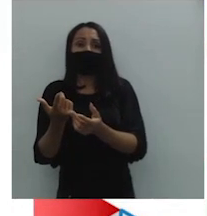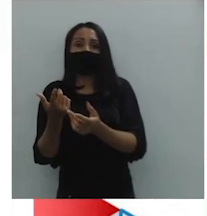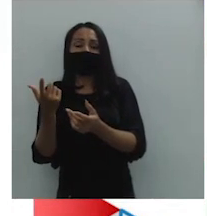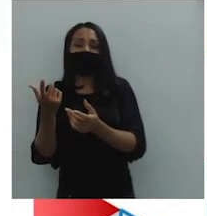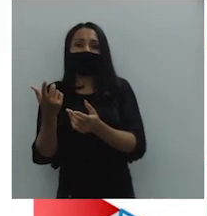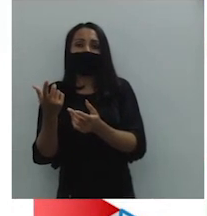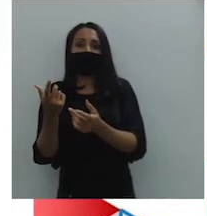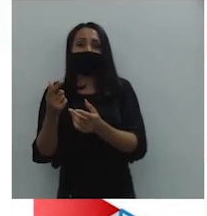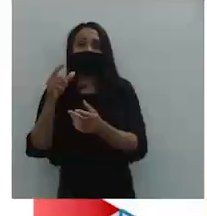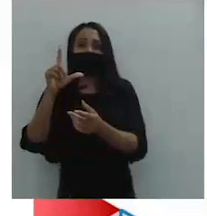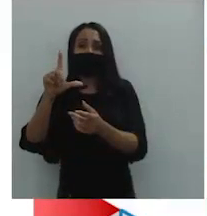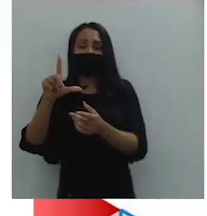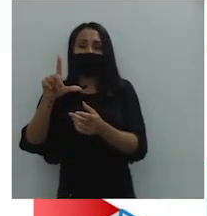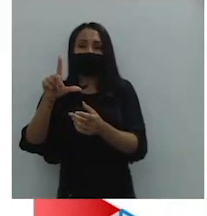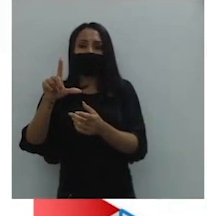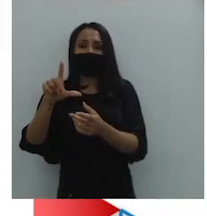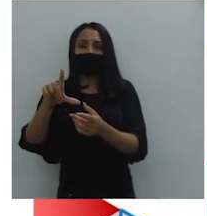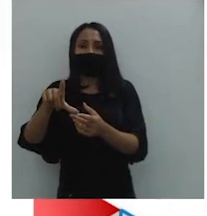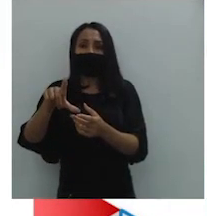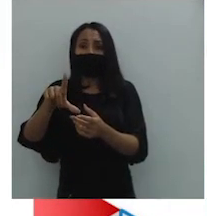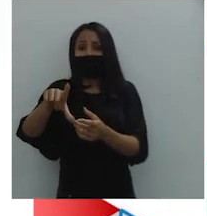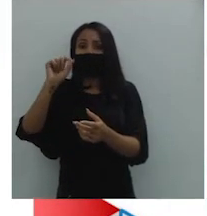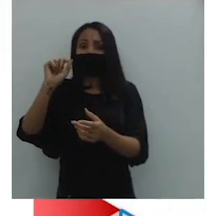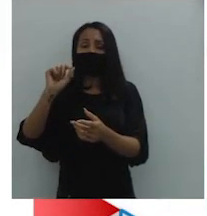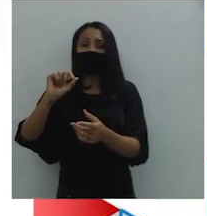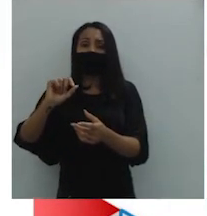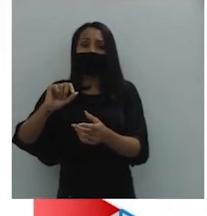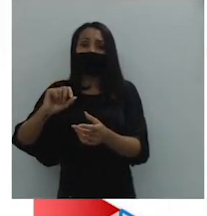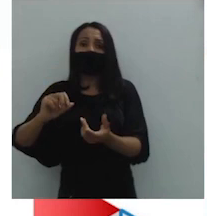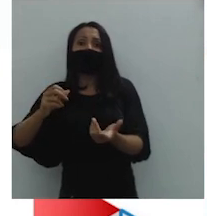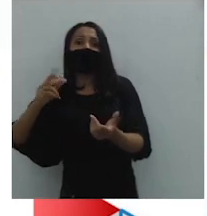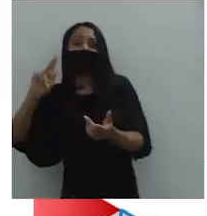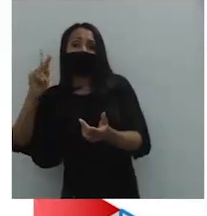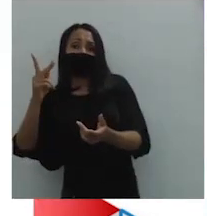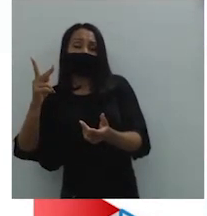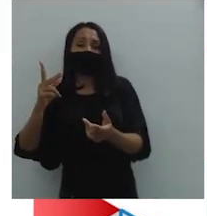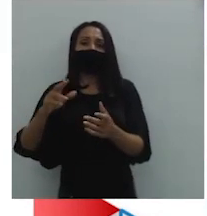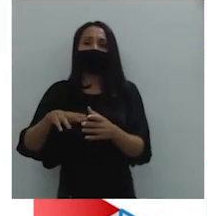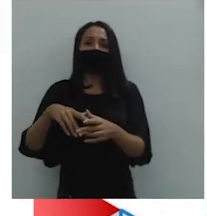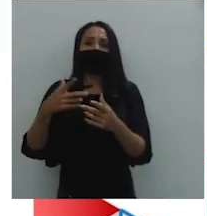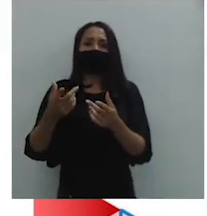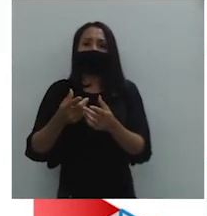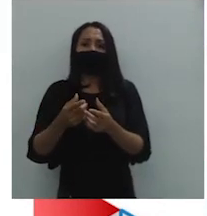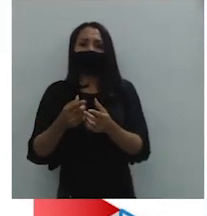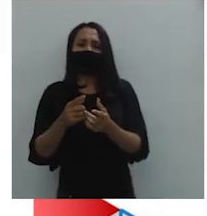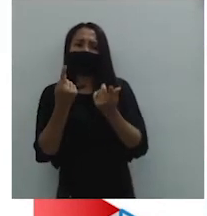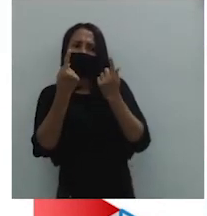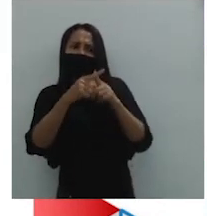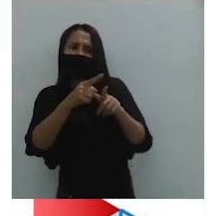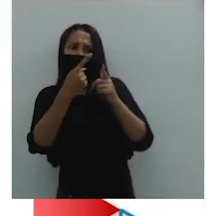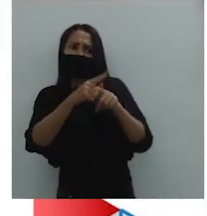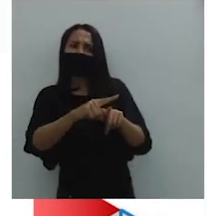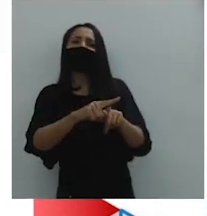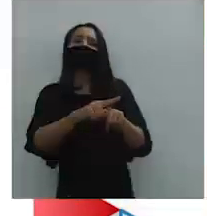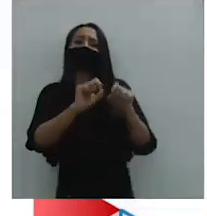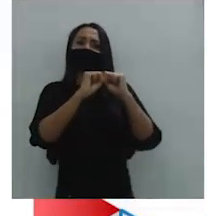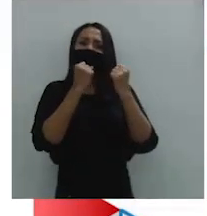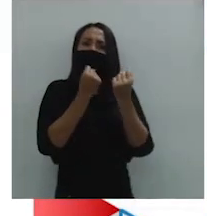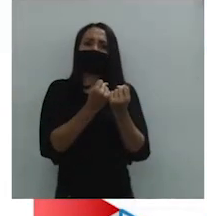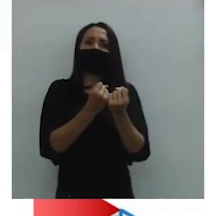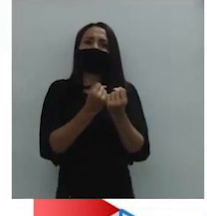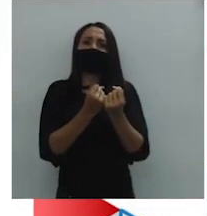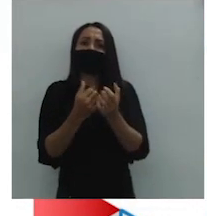A sua sexualidade, a sua escolha de vida, elas são marginalizadas pela sociedade e impedidas